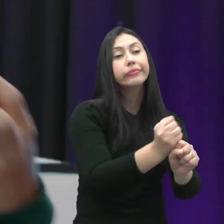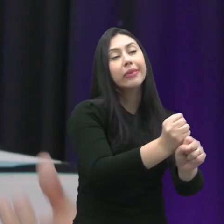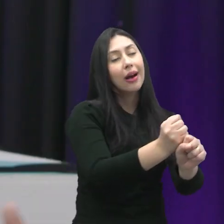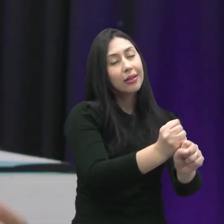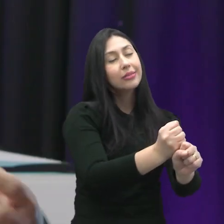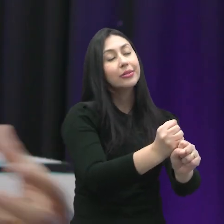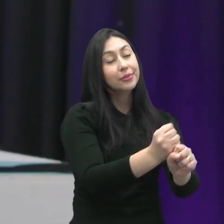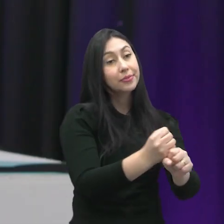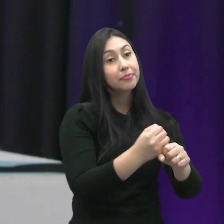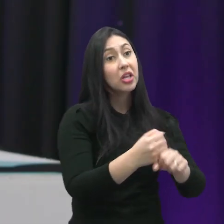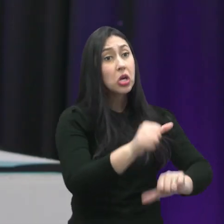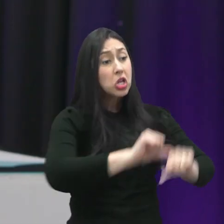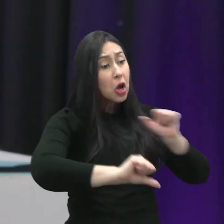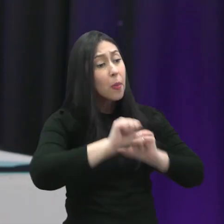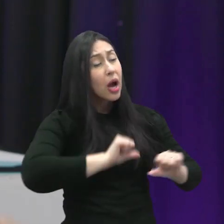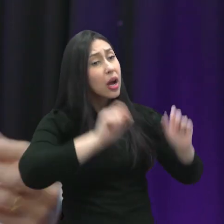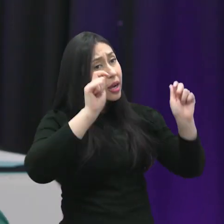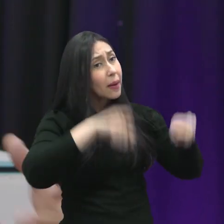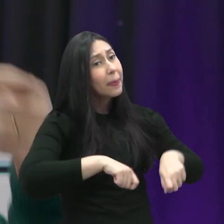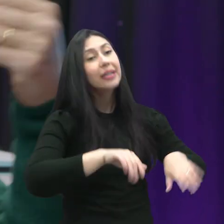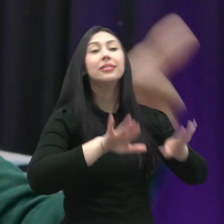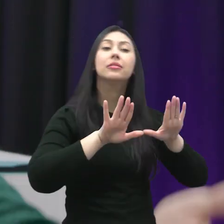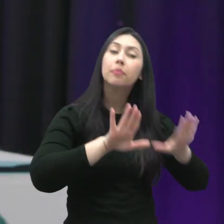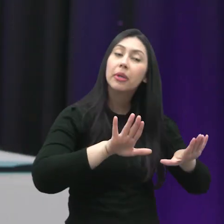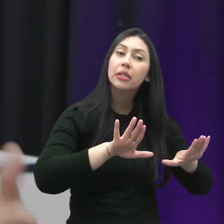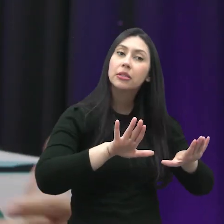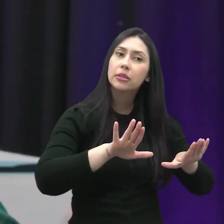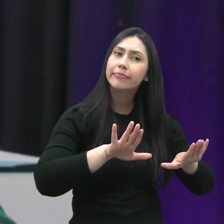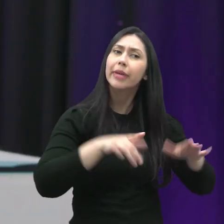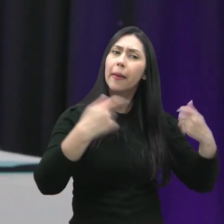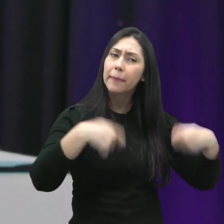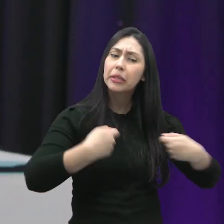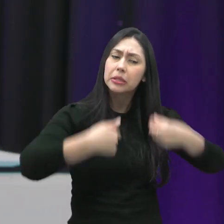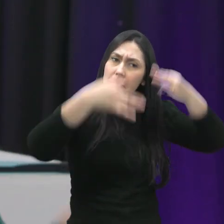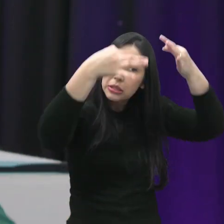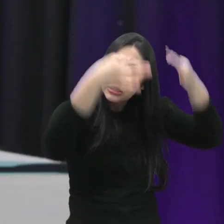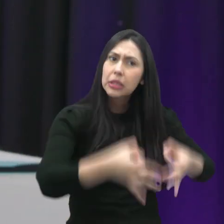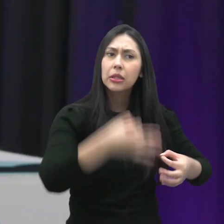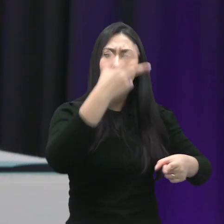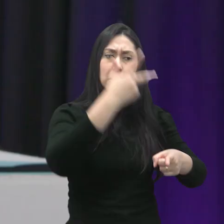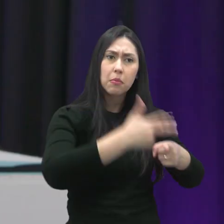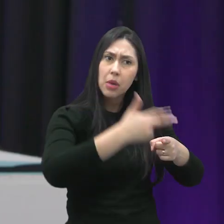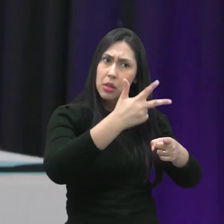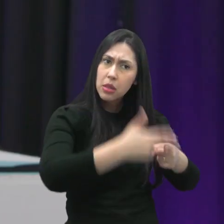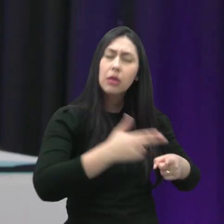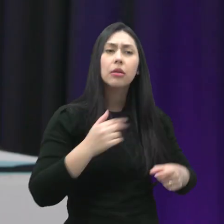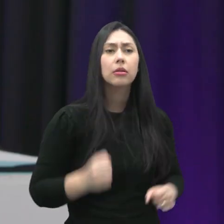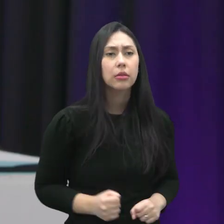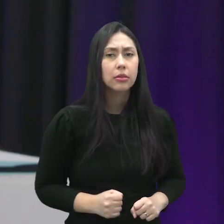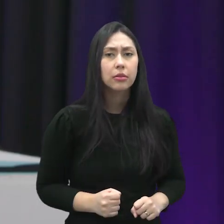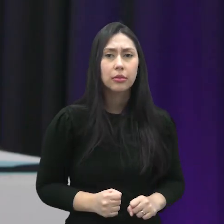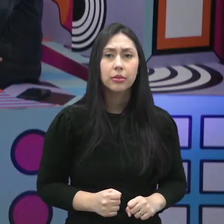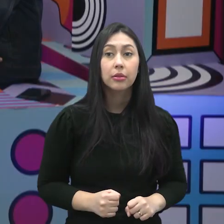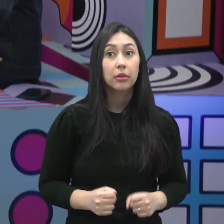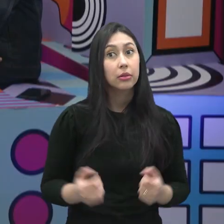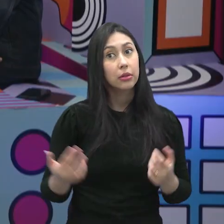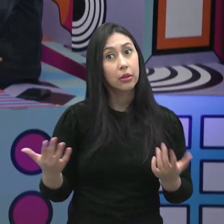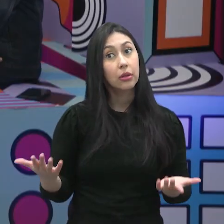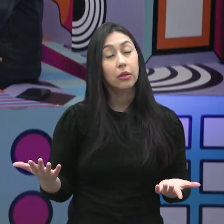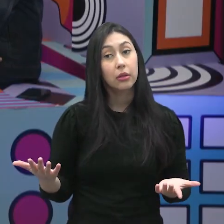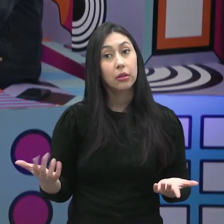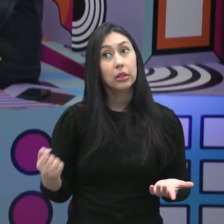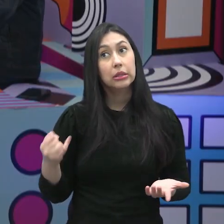Então é algo que é possível de reverter, mas o ideal seria que ele não pensasse sobre isso quando for fazer a vasectomia. E o pessoal...